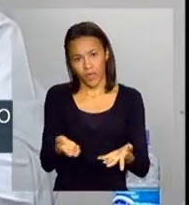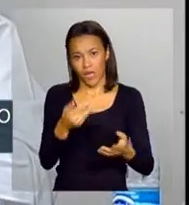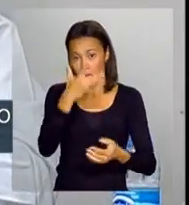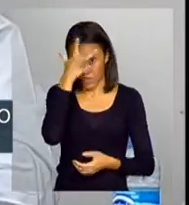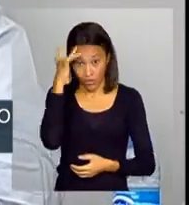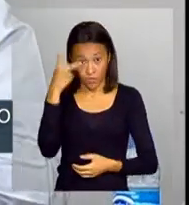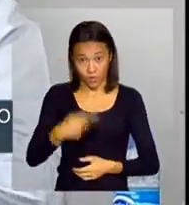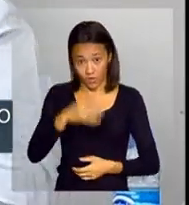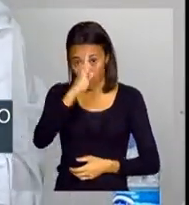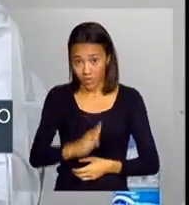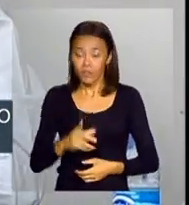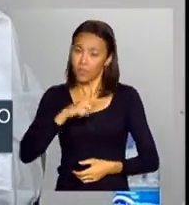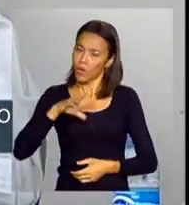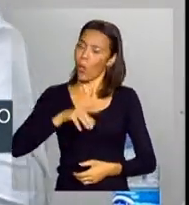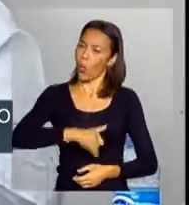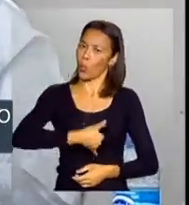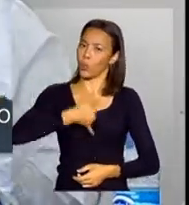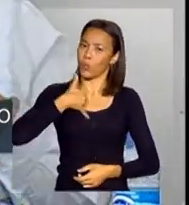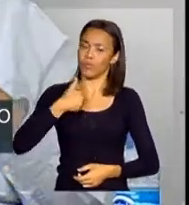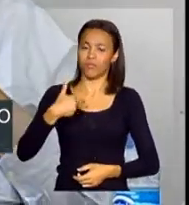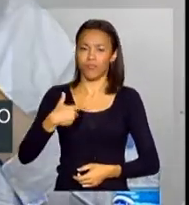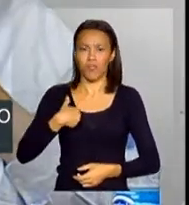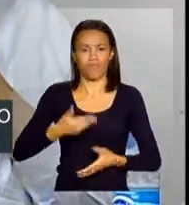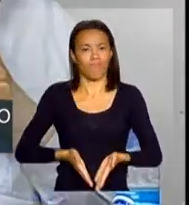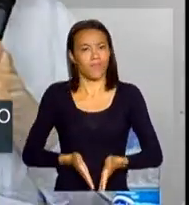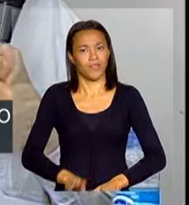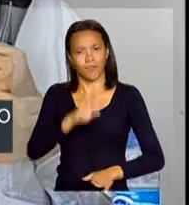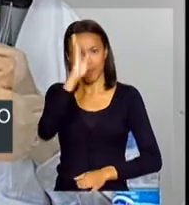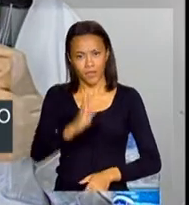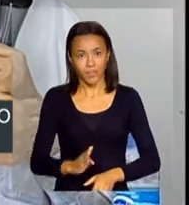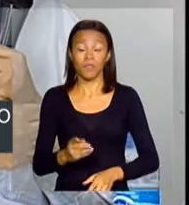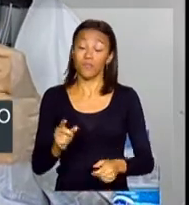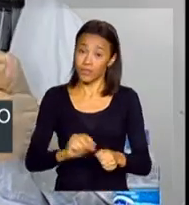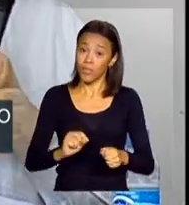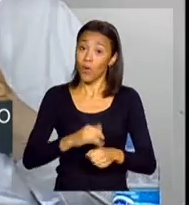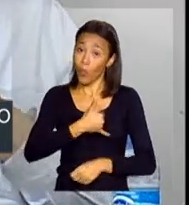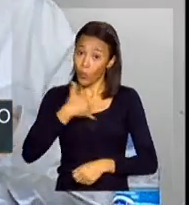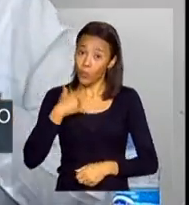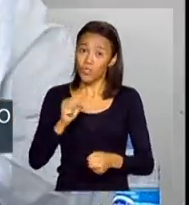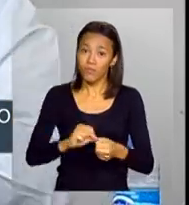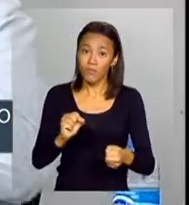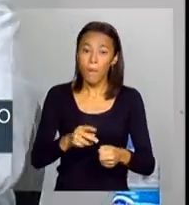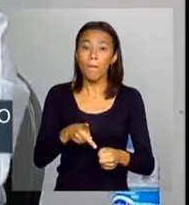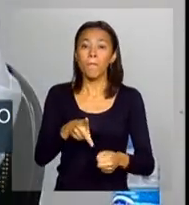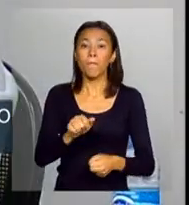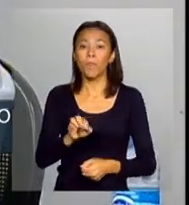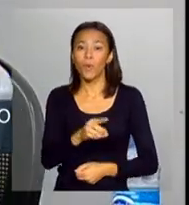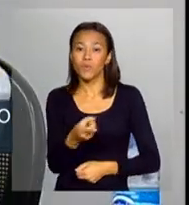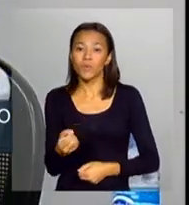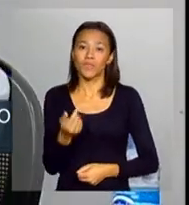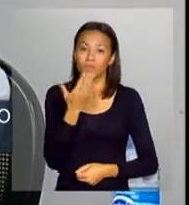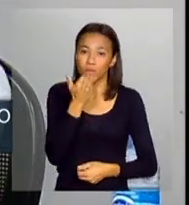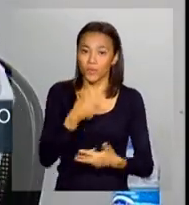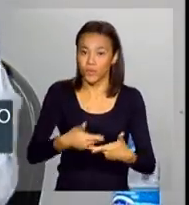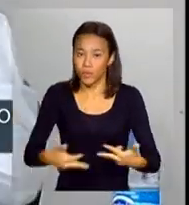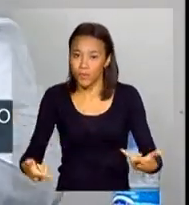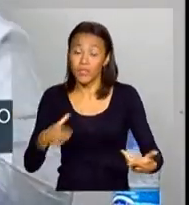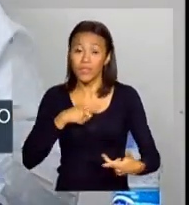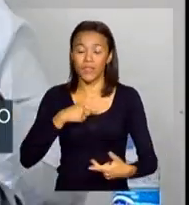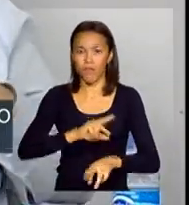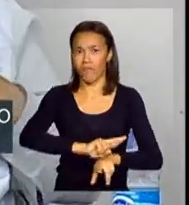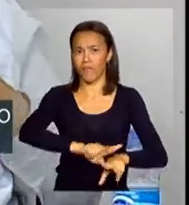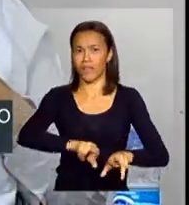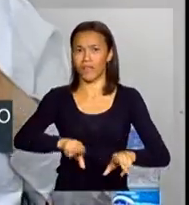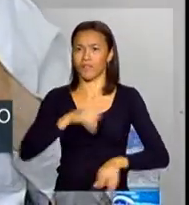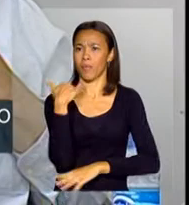tem orgulho de ser brasileiro, o brasileiro tem orgulho de produzir alimentos, tá? E o brasileiro tem orgulho de deter a maior biodiversidade do